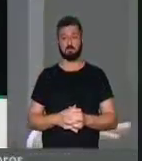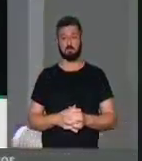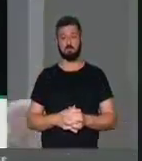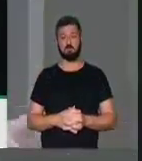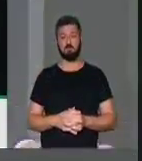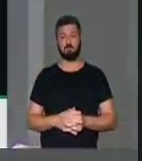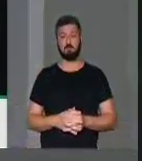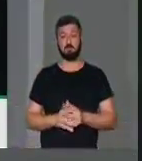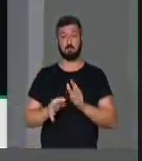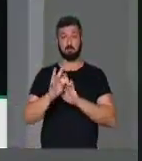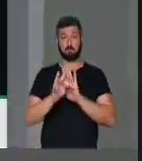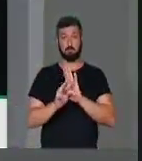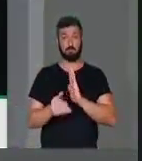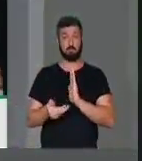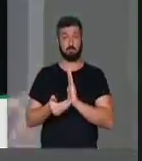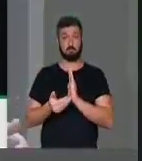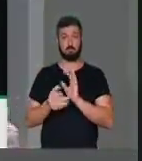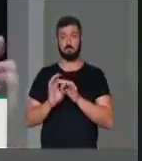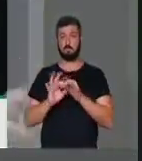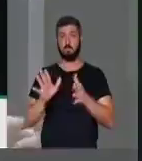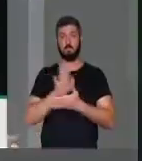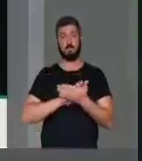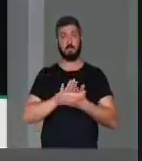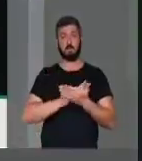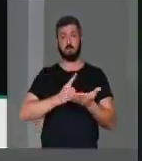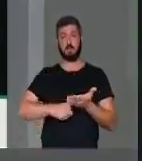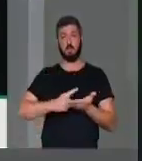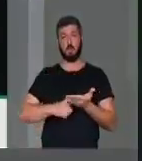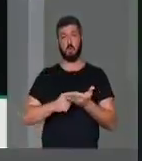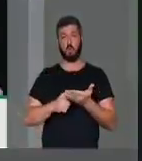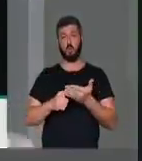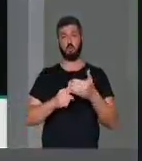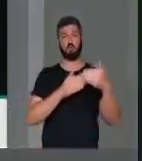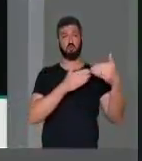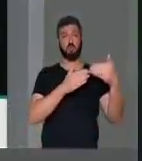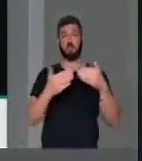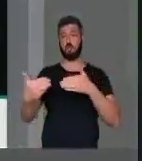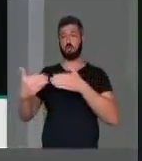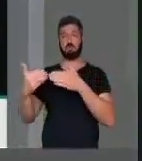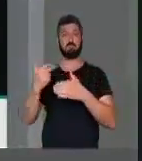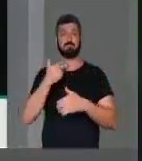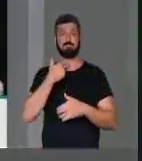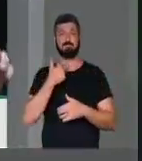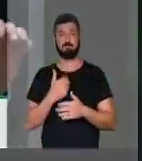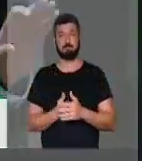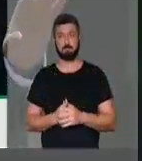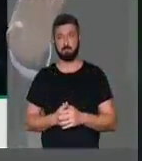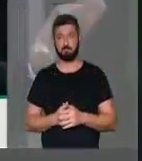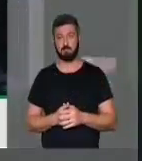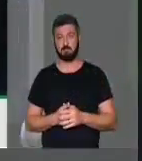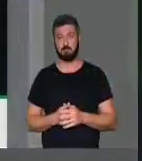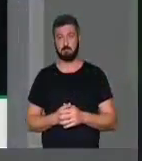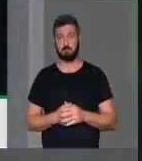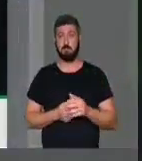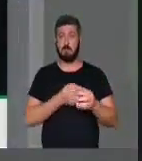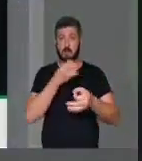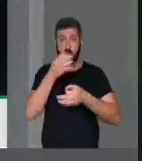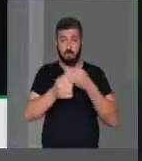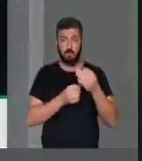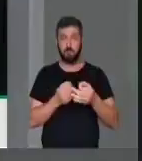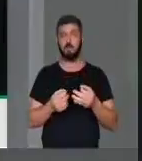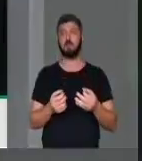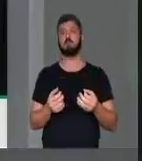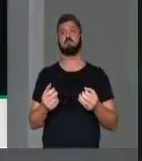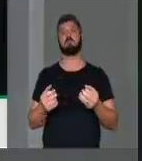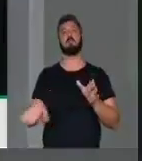E em relação ao texto da Câmara, não permite o acordo direto com o credor. Esses são argumentos que